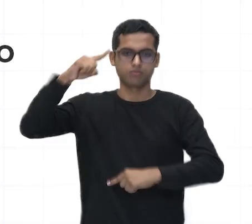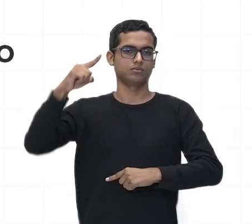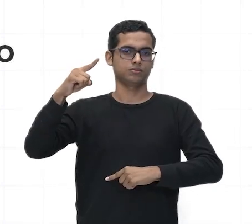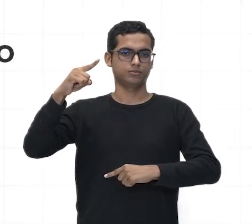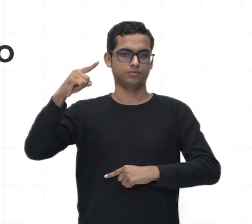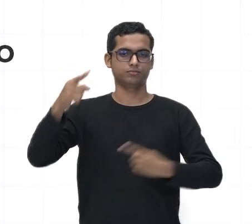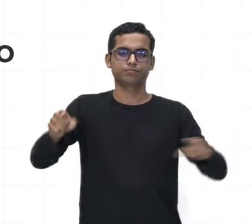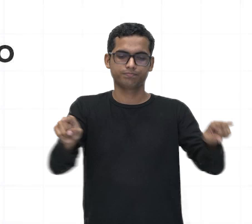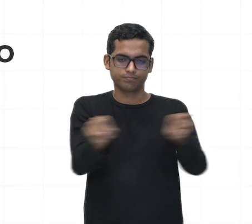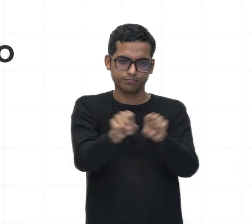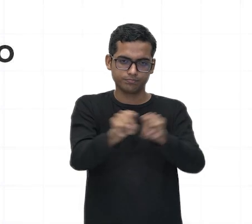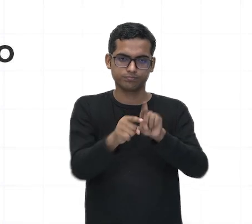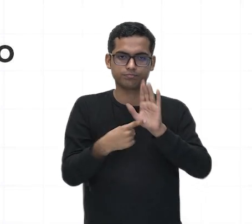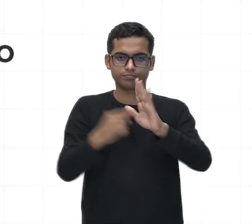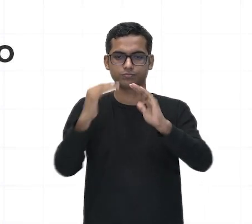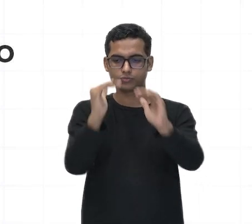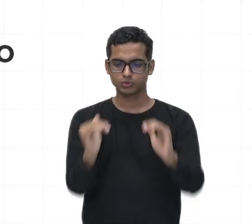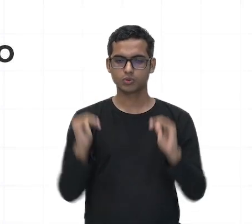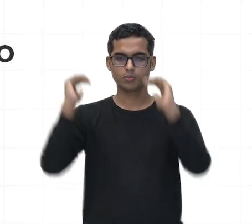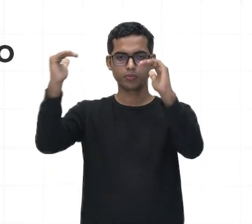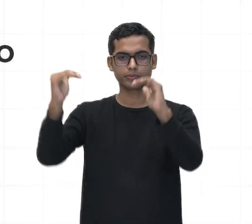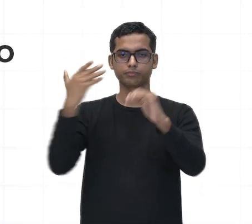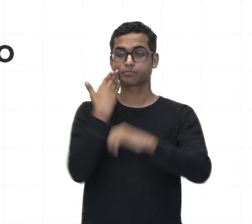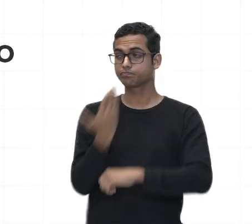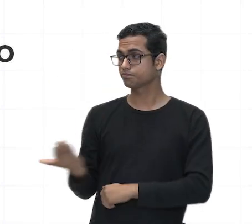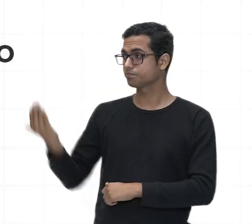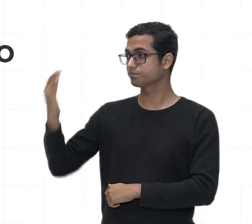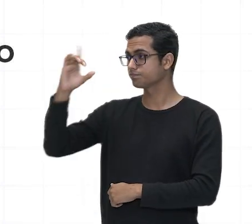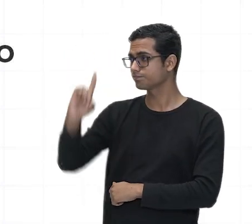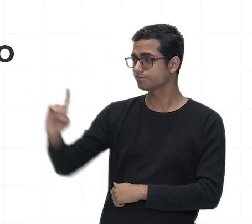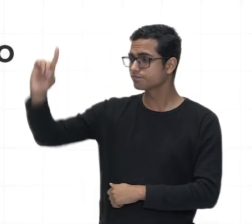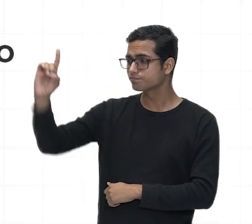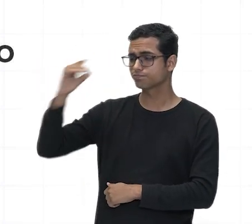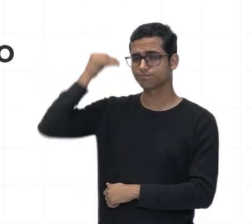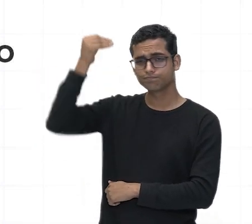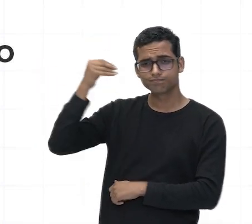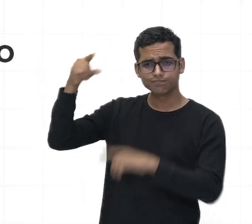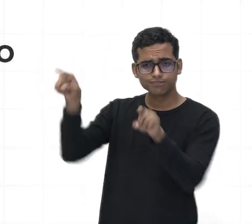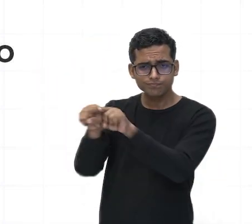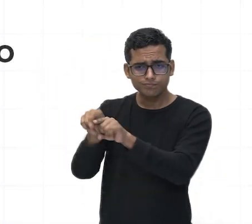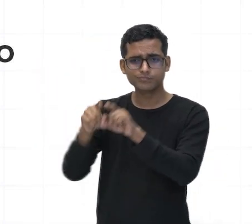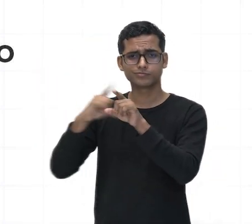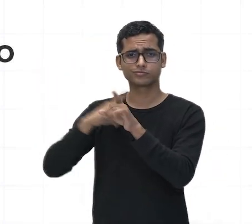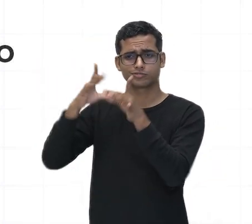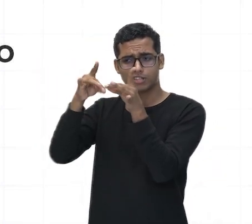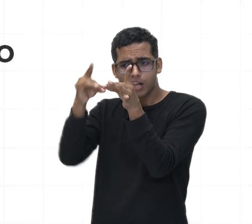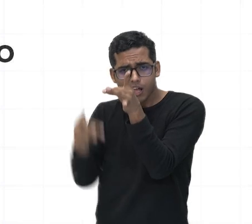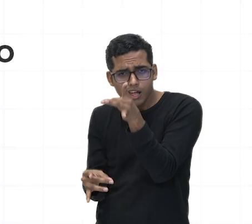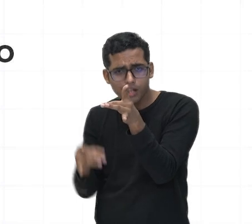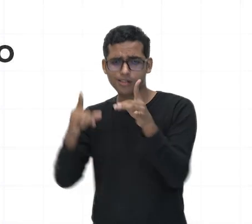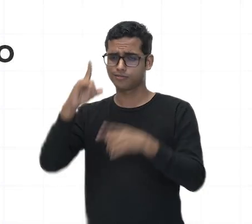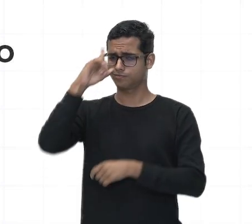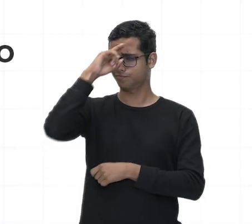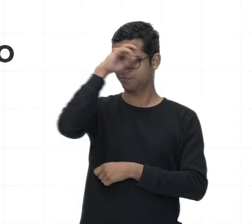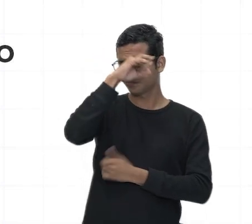Quando a gente faz uma experiência de Deus, muitas vezes é difícil a gente descrever aquela experiência. A gente